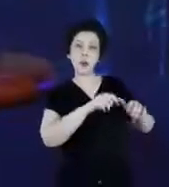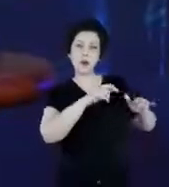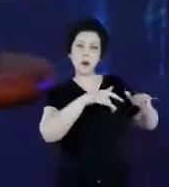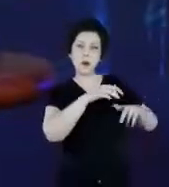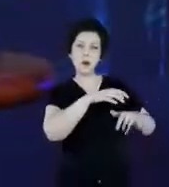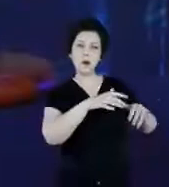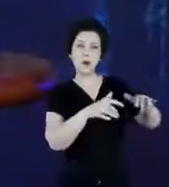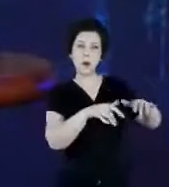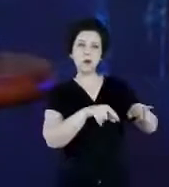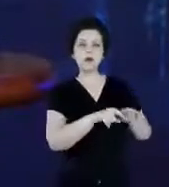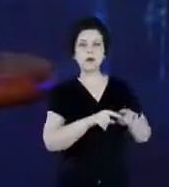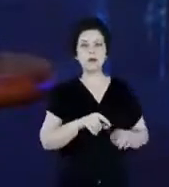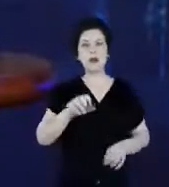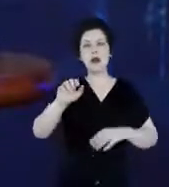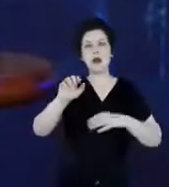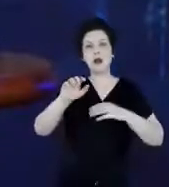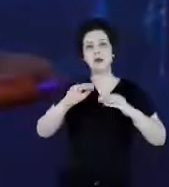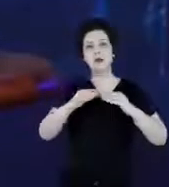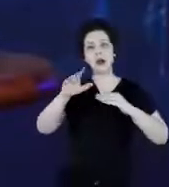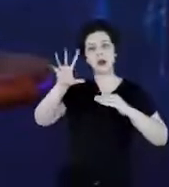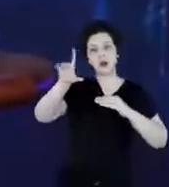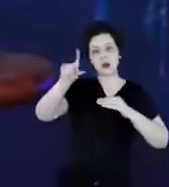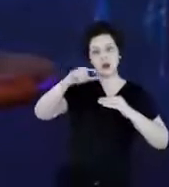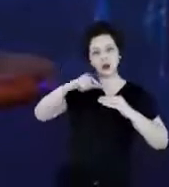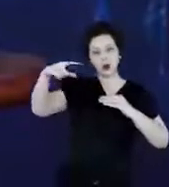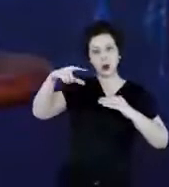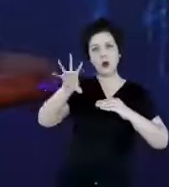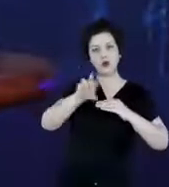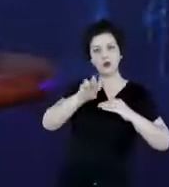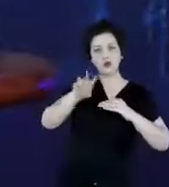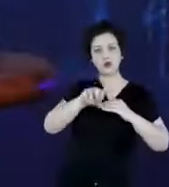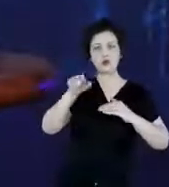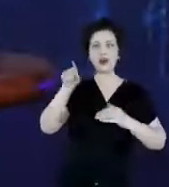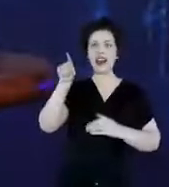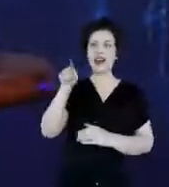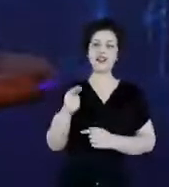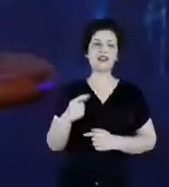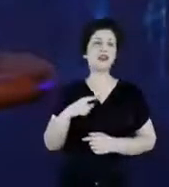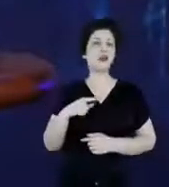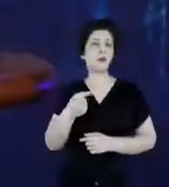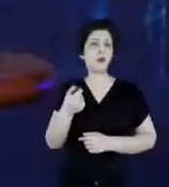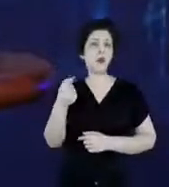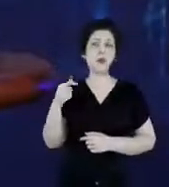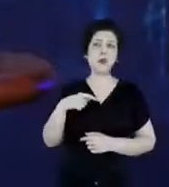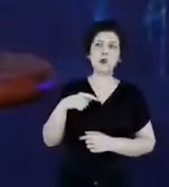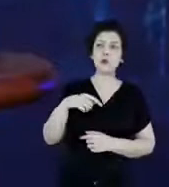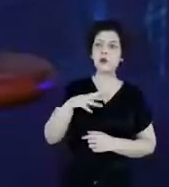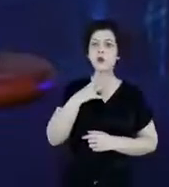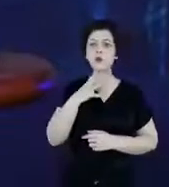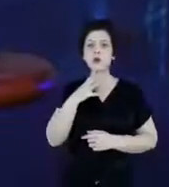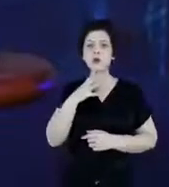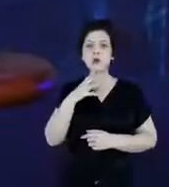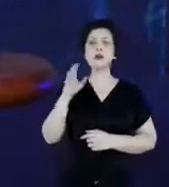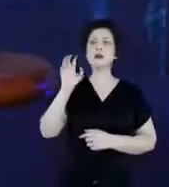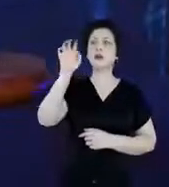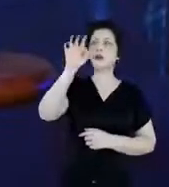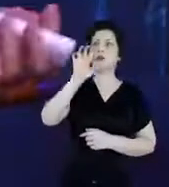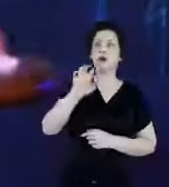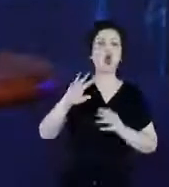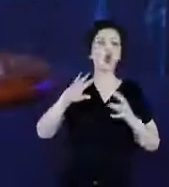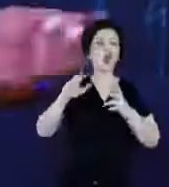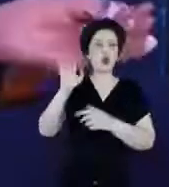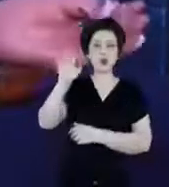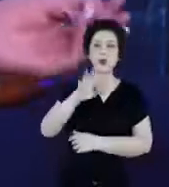solar, podem ajudar muito. Vento lá não tem muito. Eu conheço todos os estados do norte do Brasil e não tem